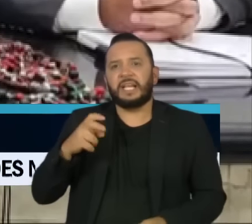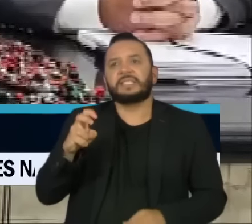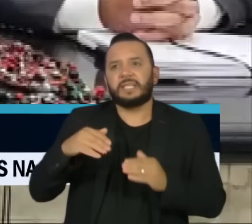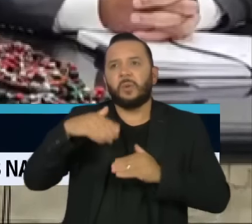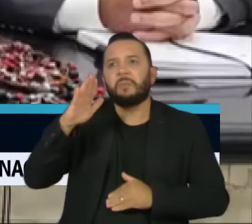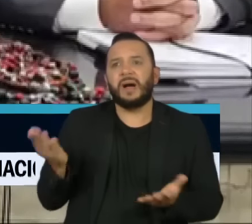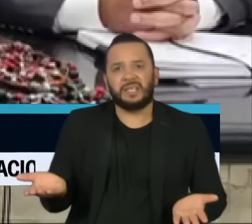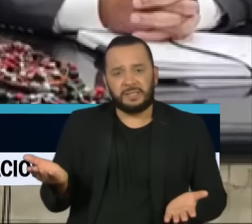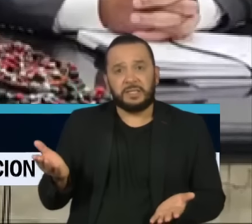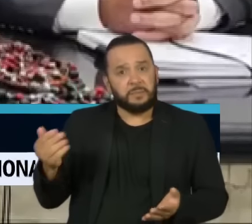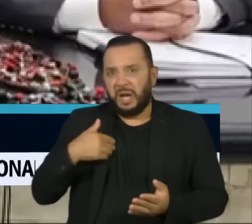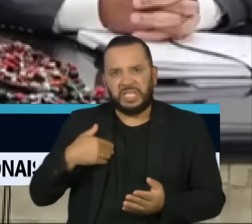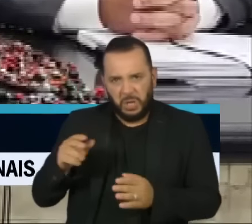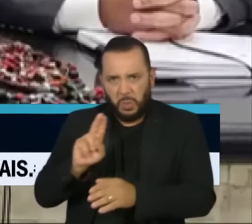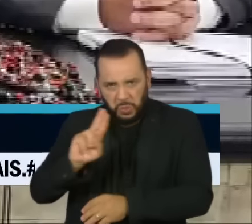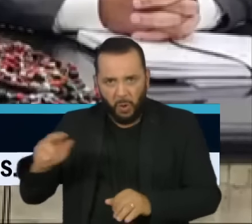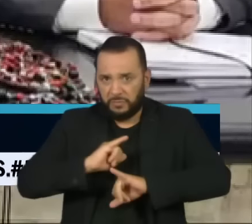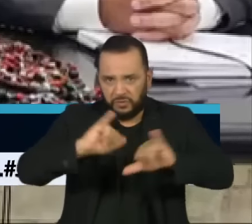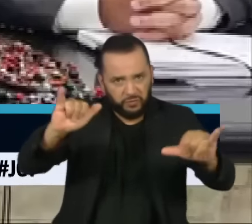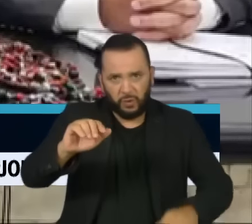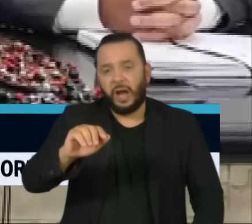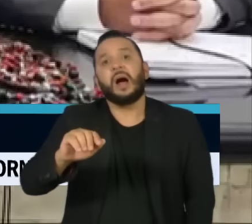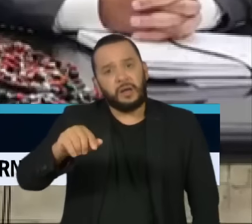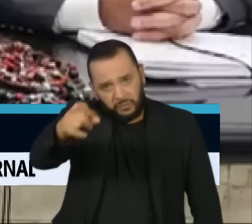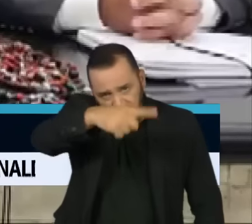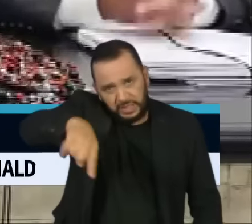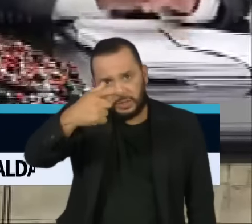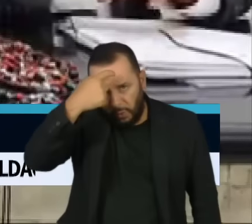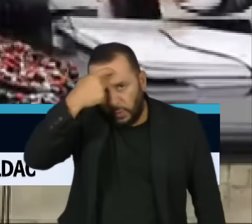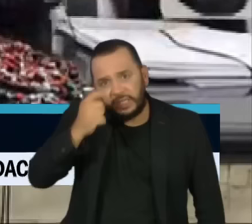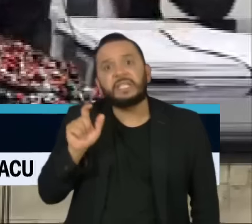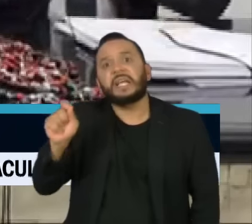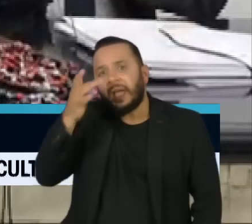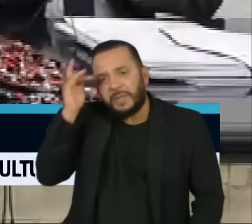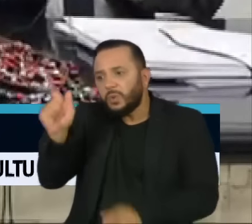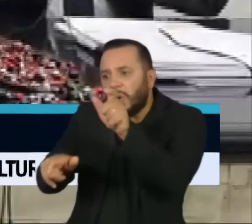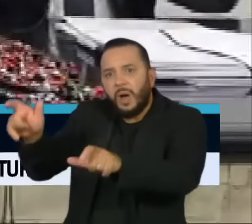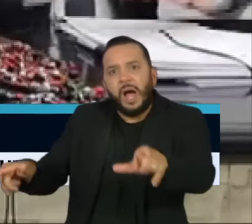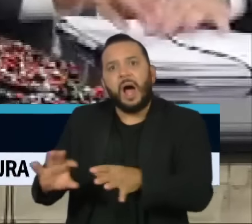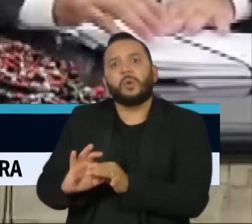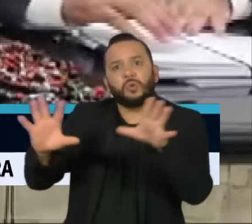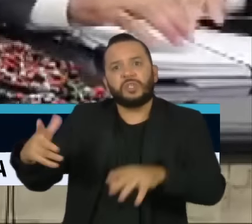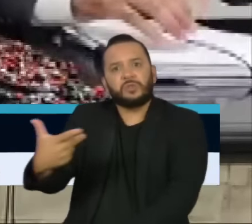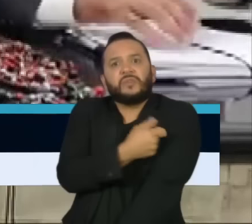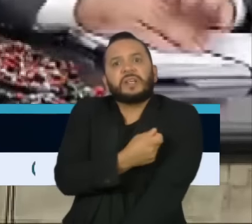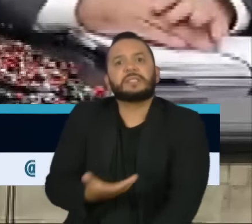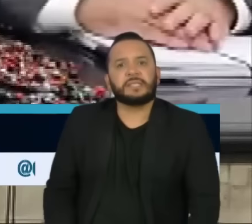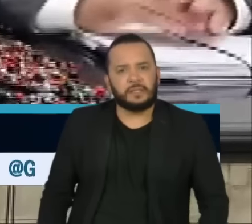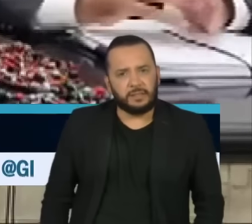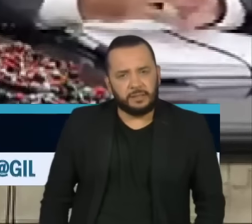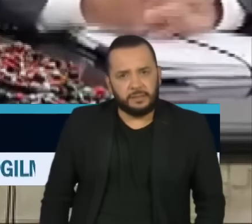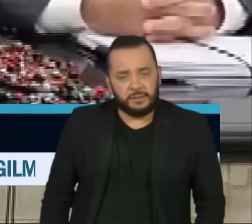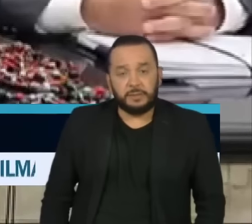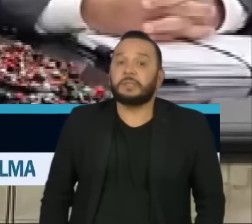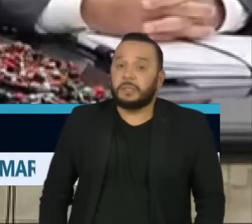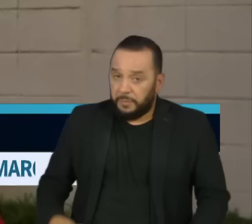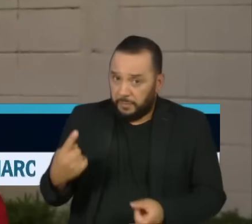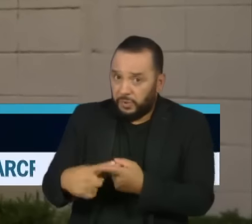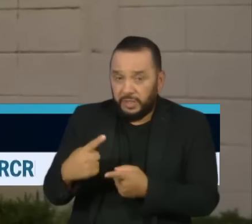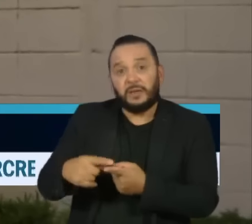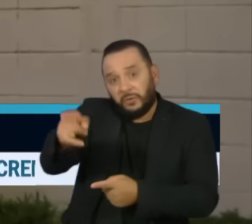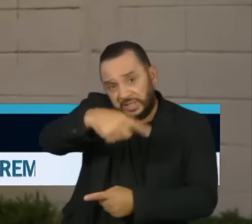Nós queremos divulgar o nome dessas pessoas para que todo mundo tome conhecimento quem são essas pessoas, né? E, obviamente, forme o seu